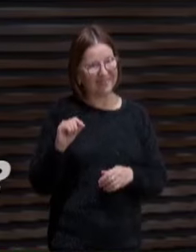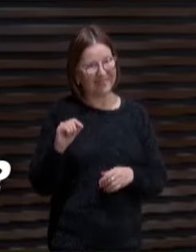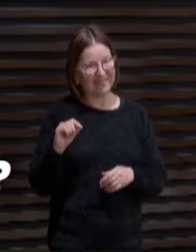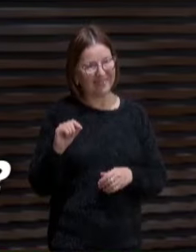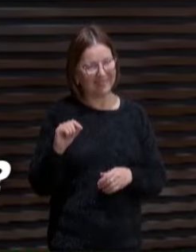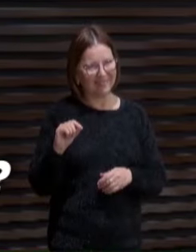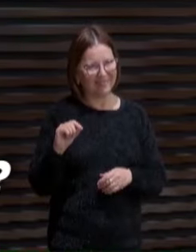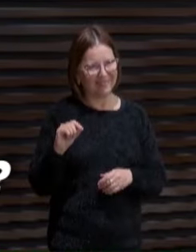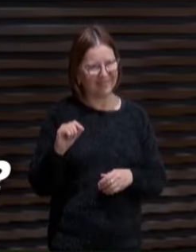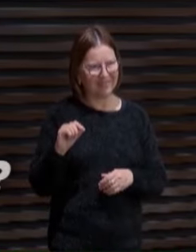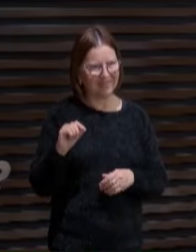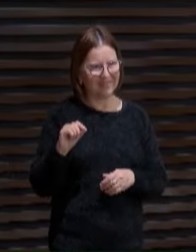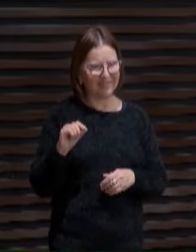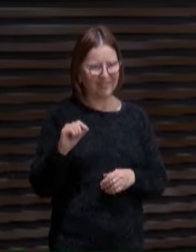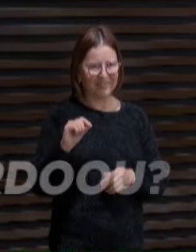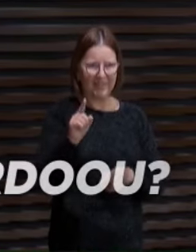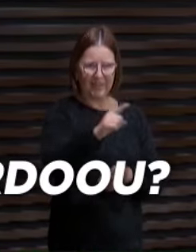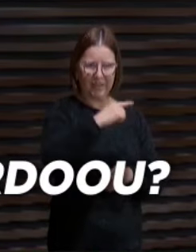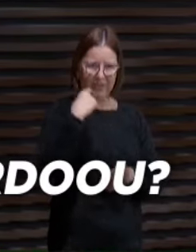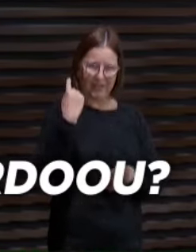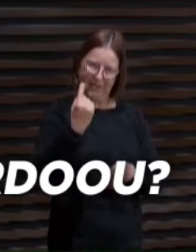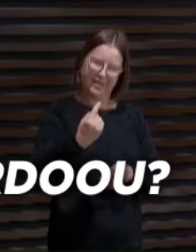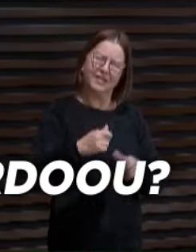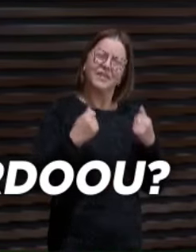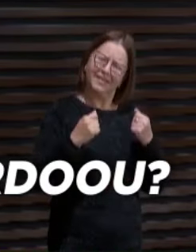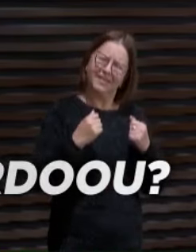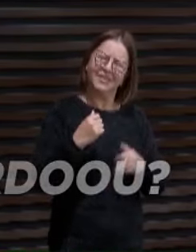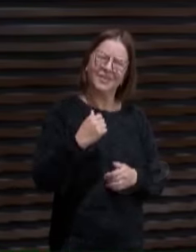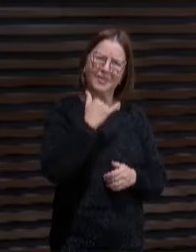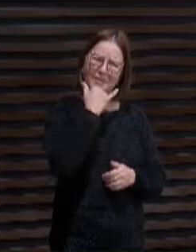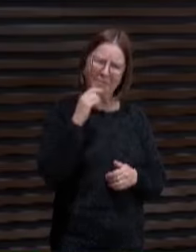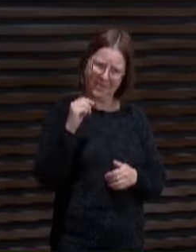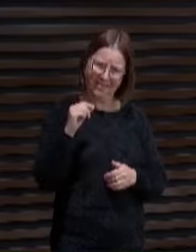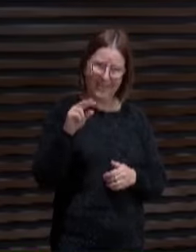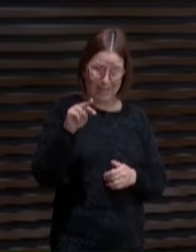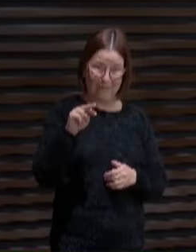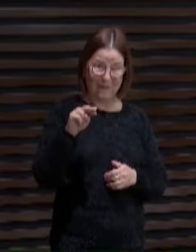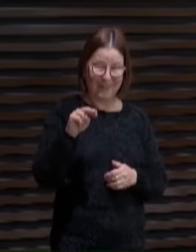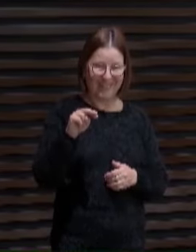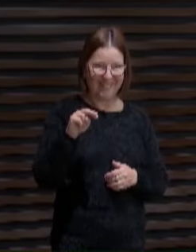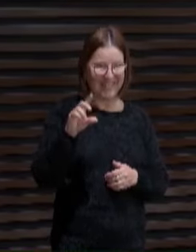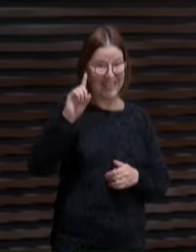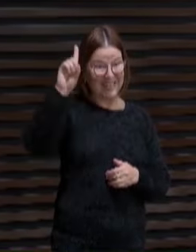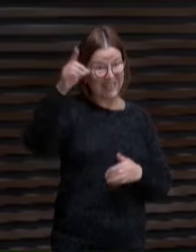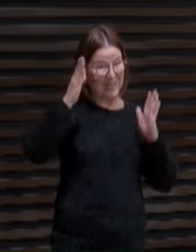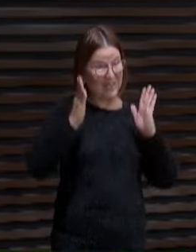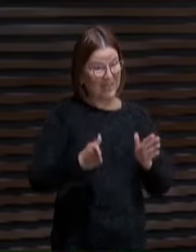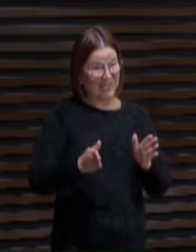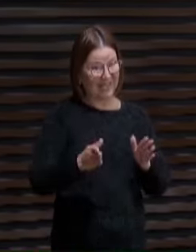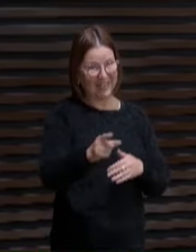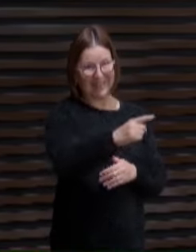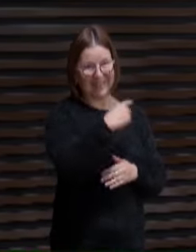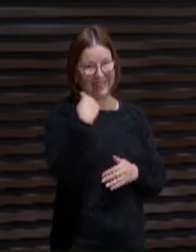Hum será que nós não temos que perdoar não precisamos perdoar Como Deus nos perdoou Será que não o pai a